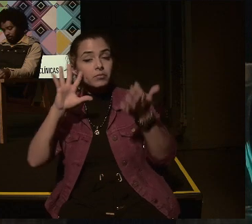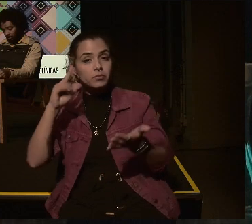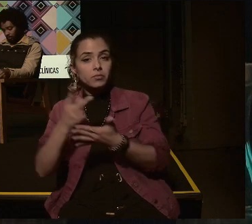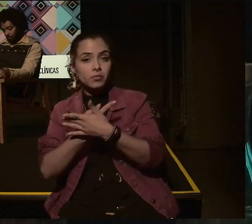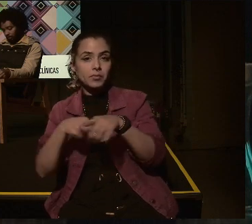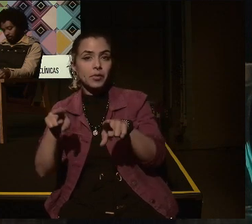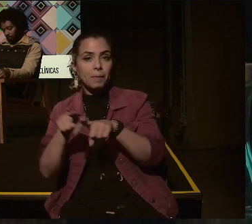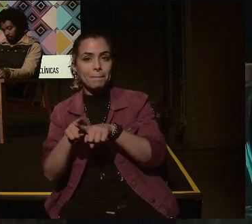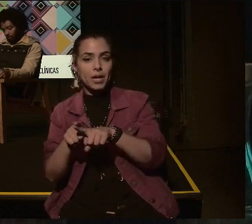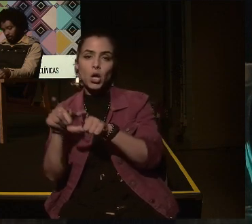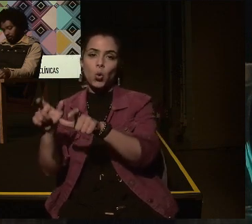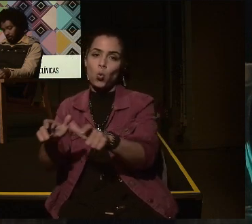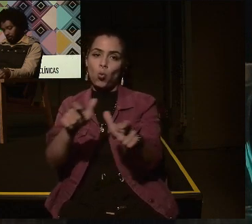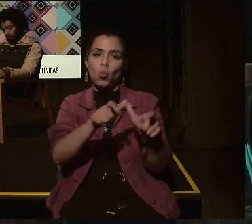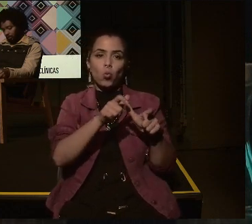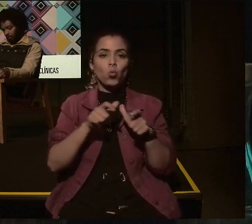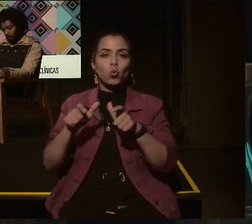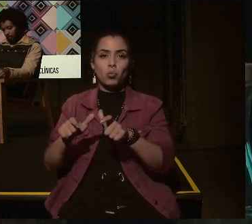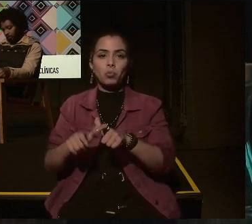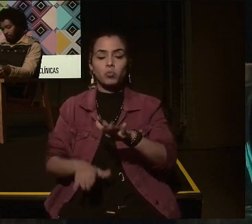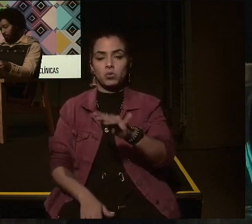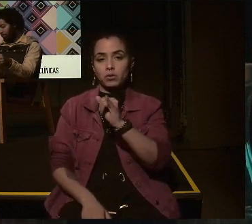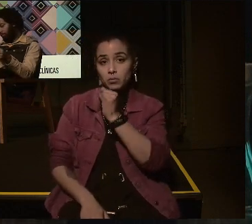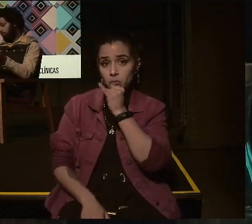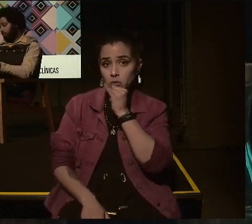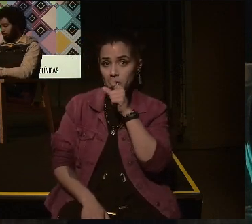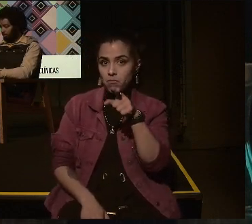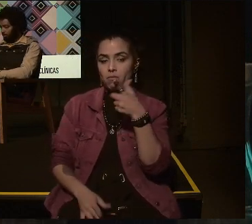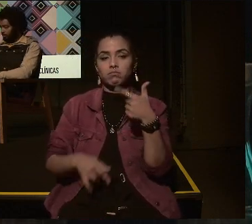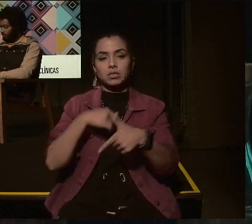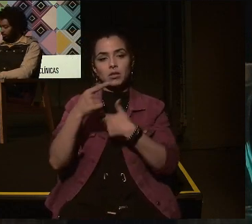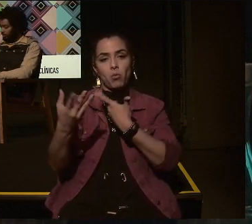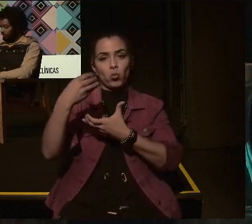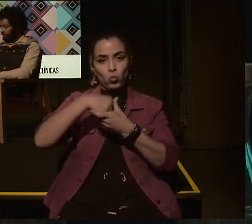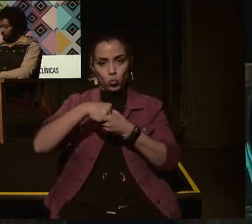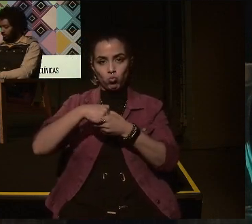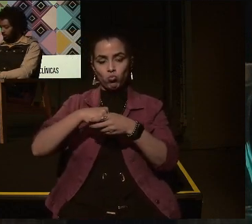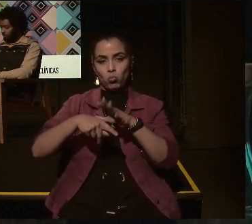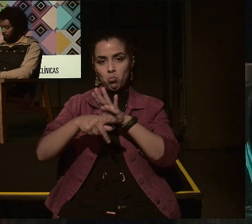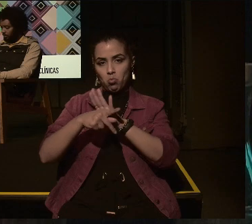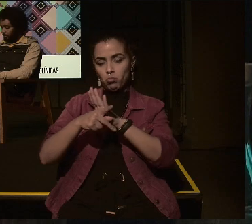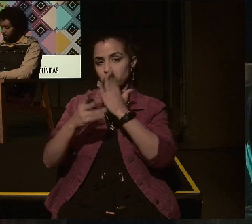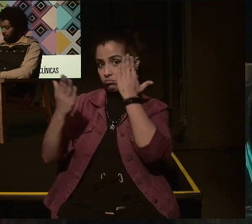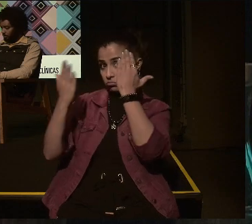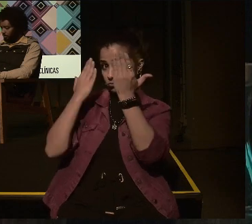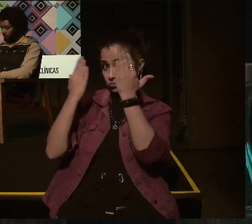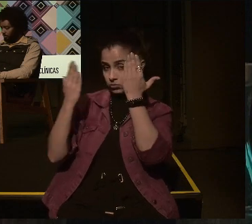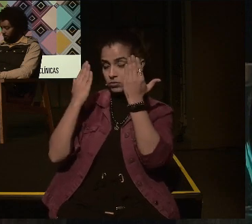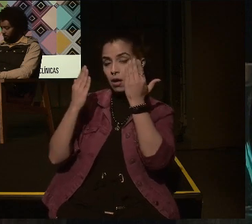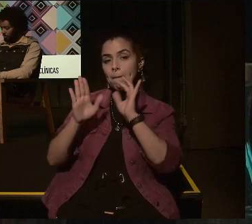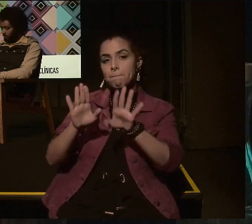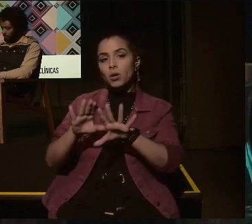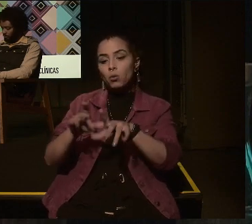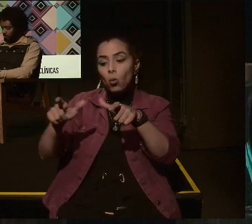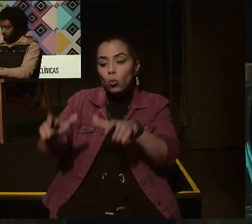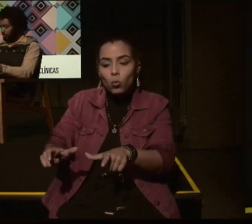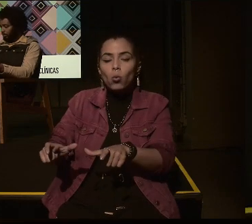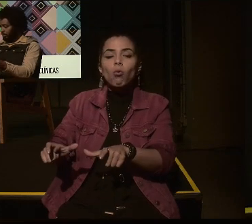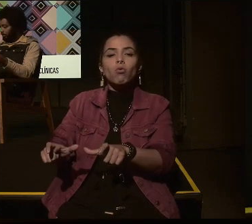opera uma clínica racializada, um cuidado racializado no território, esse